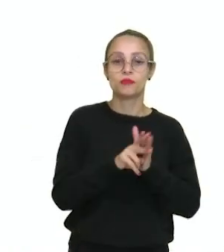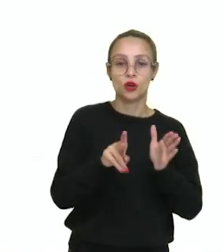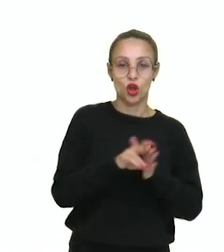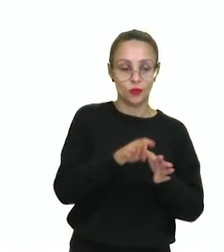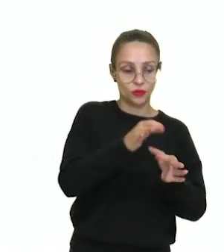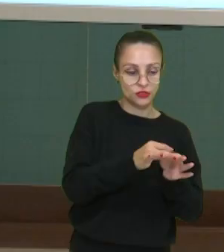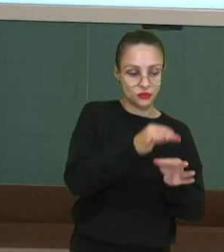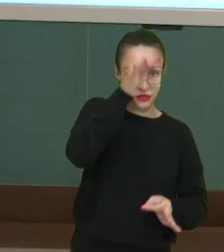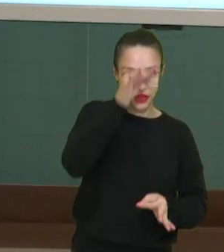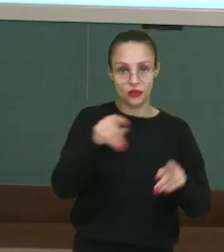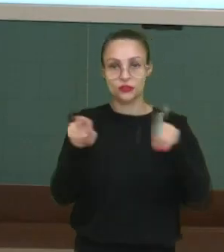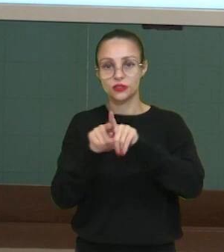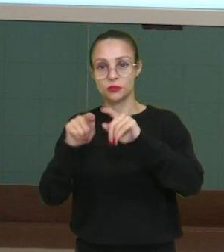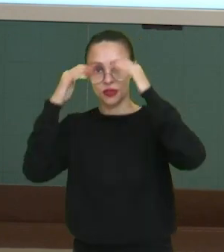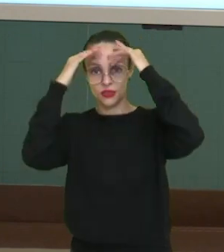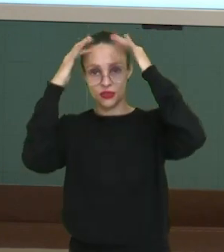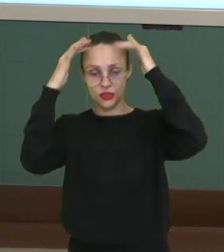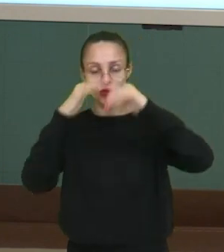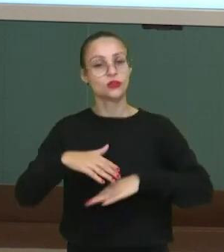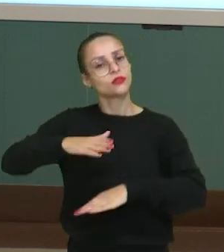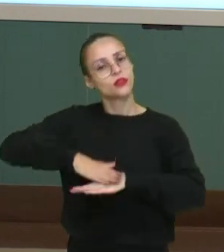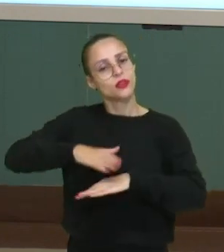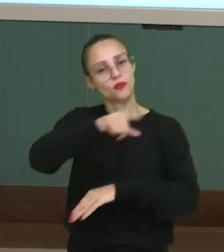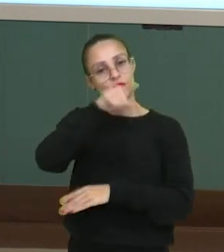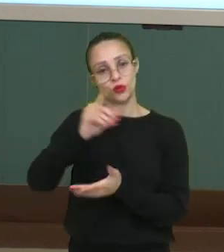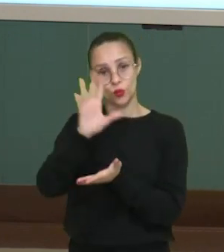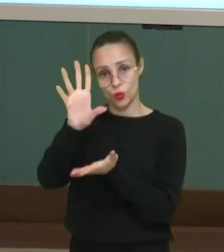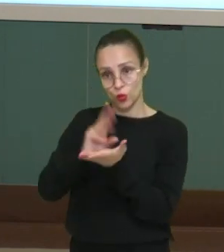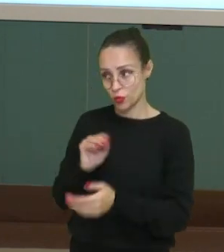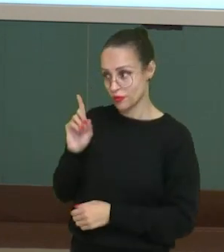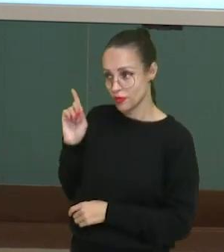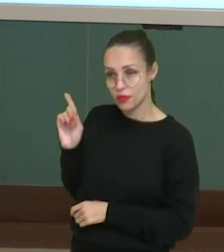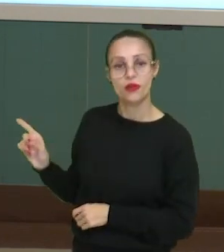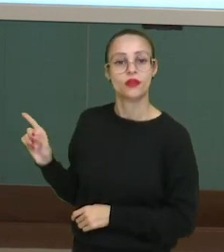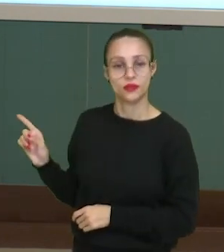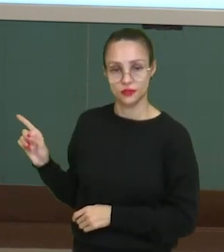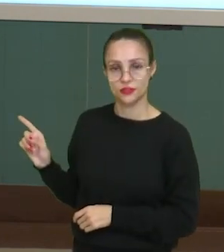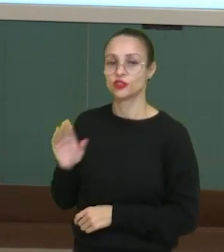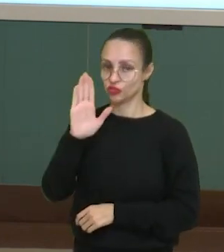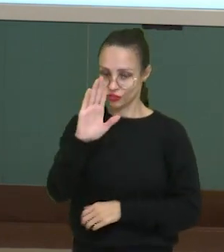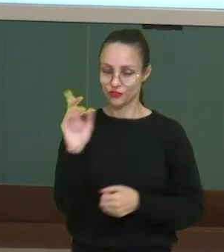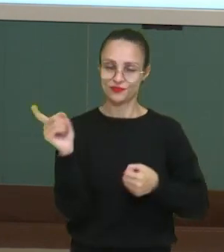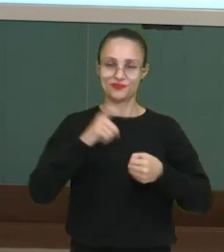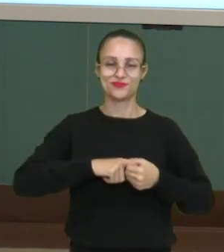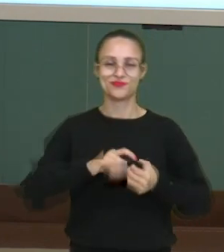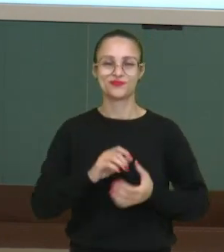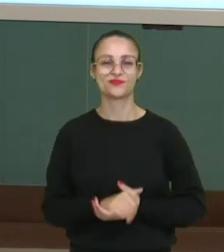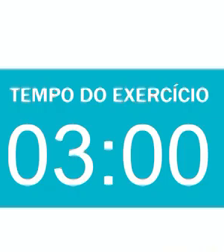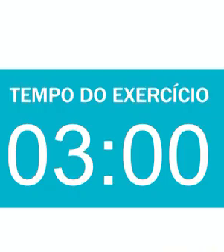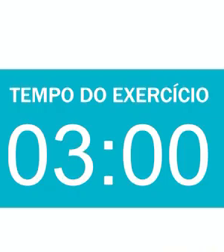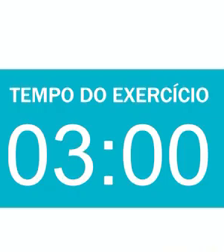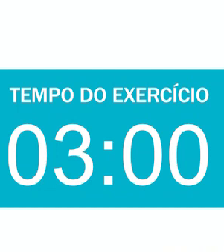os cranianos. Eu vou dar um tempinho para vocês copiarem esse mapa mental e eu já retorno.